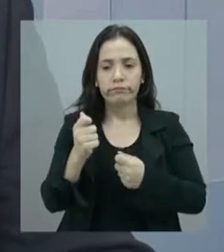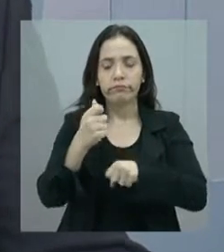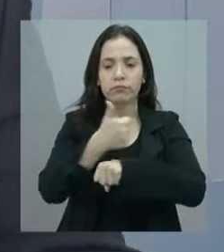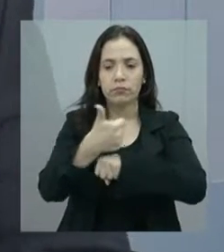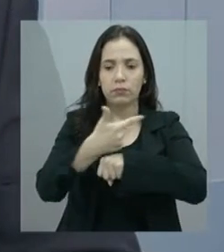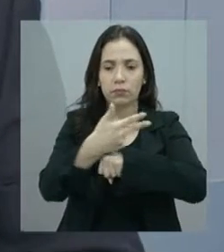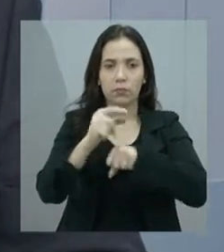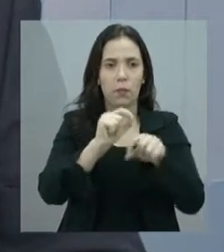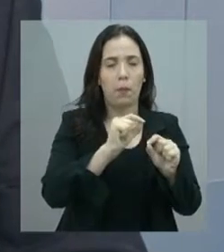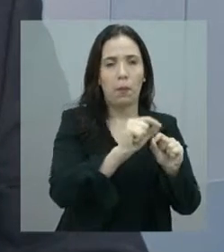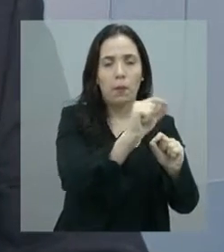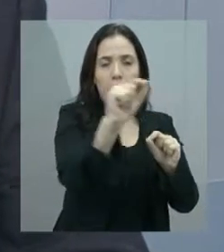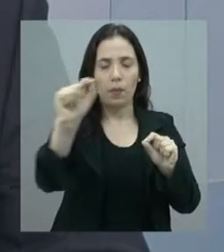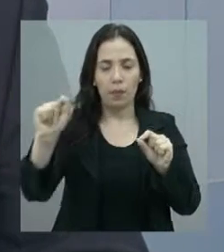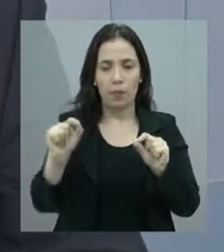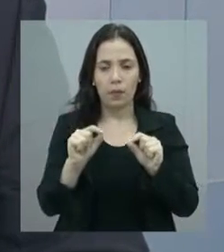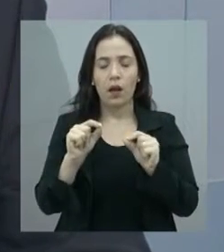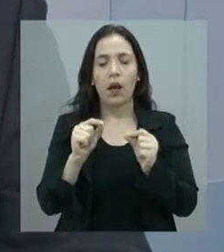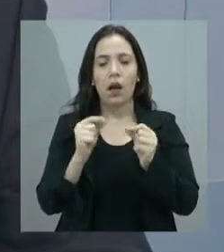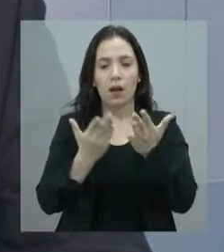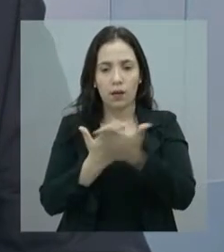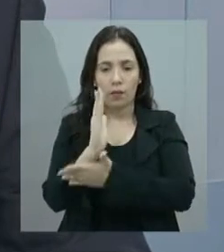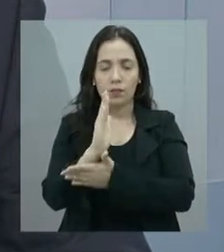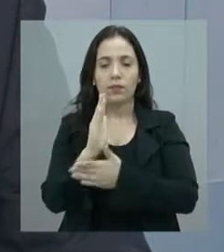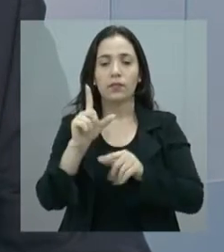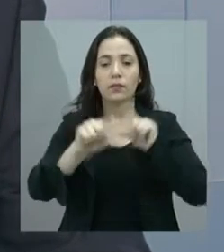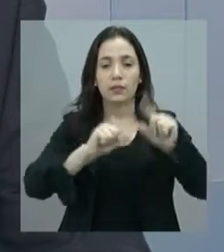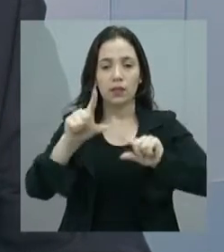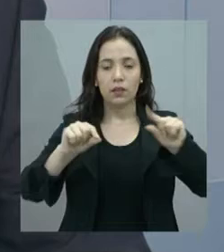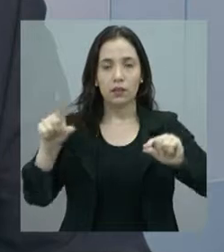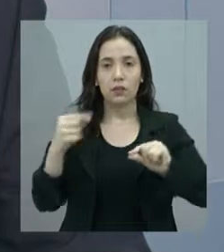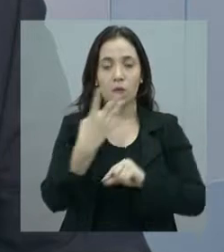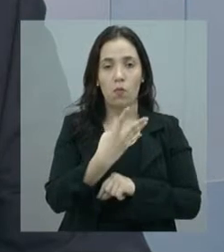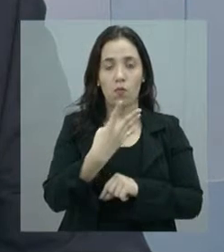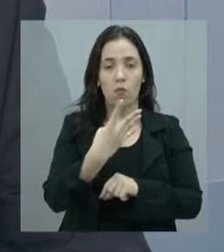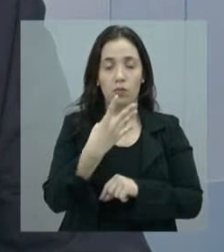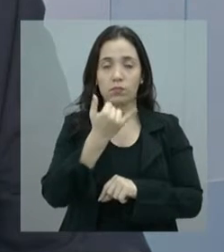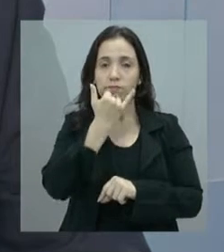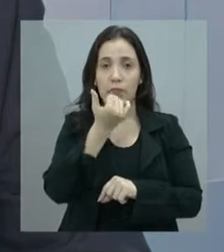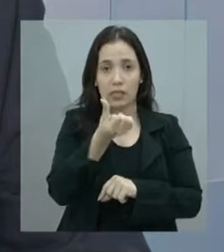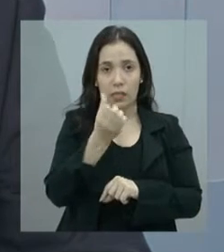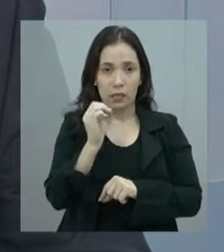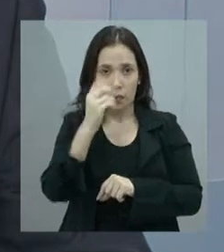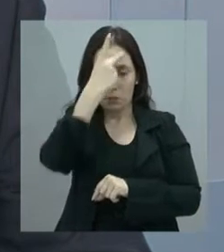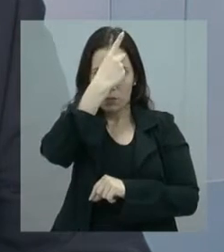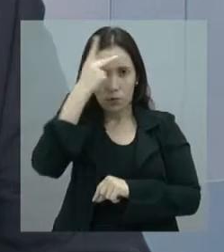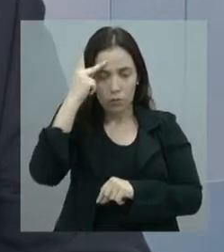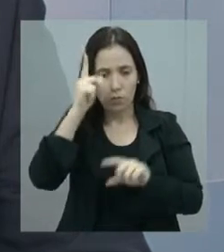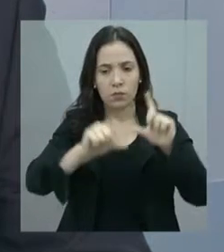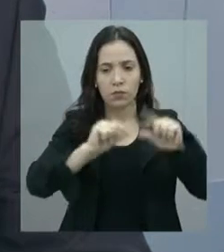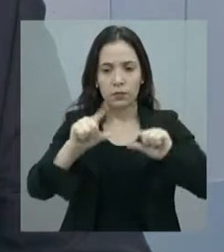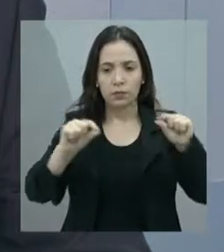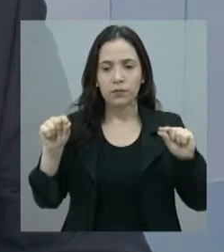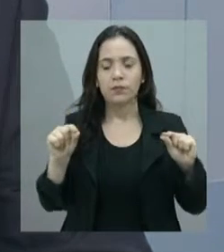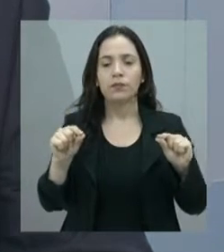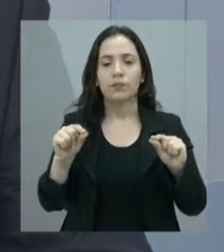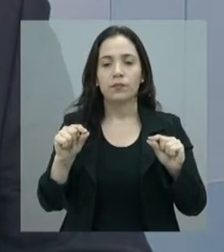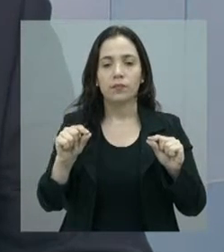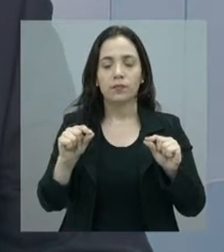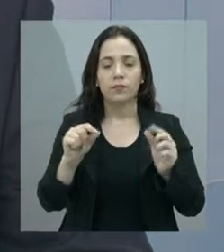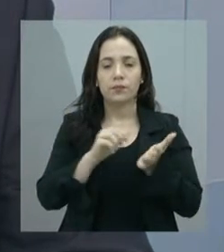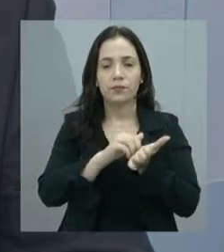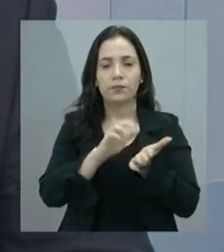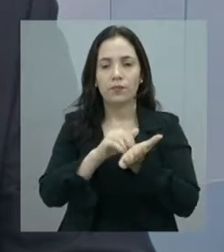regionalização, que autoriza, inclusive, uma seleção pública para 46 pessoas, para 60 pessoas. Né? Ele demitiu